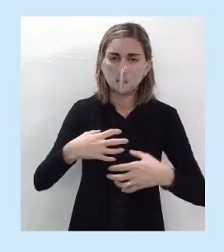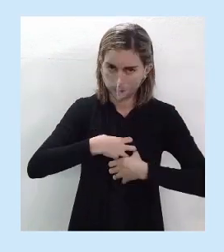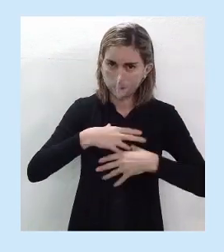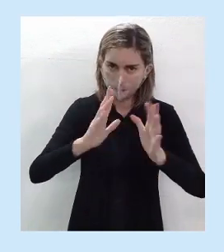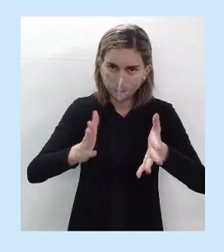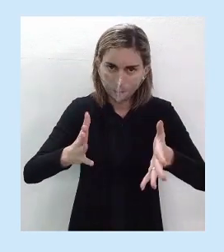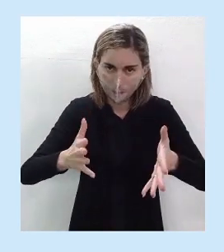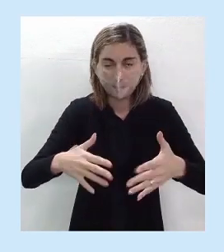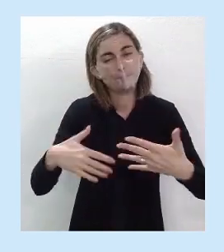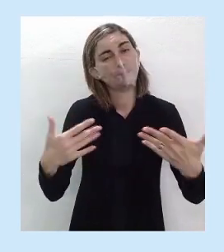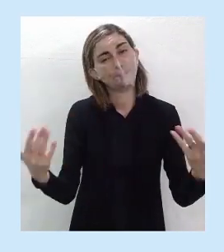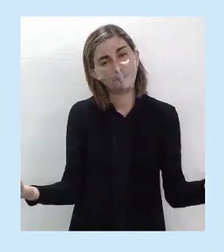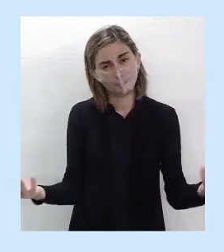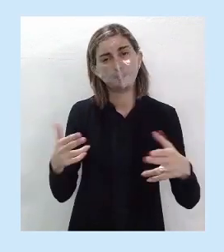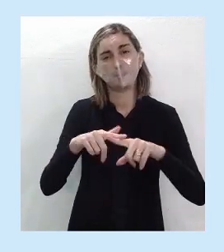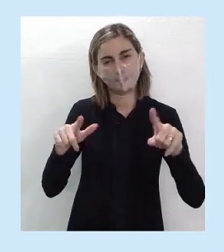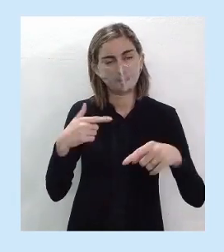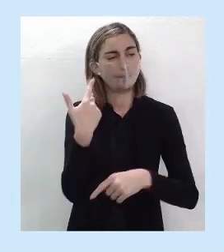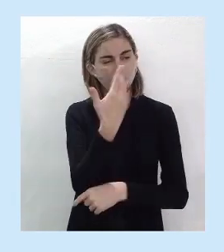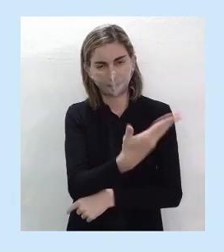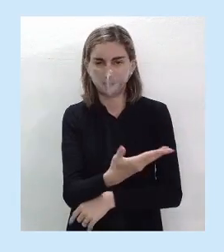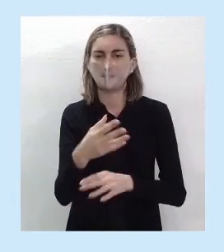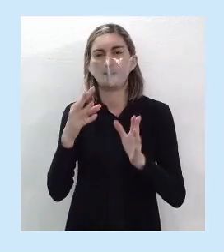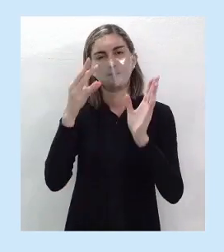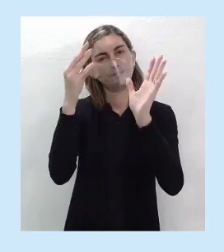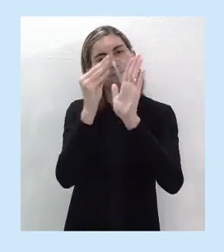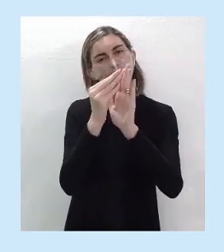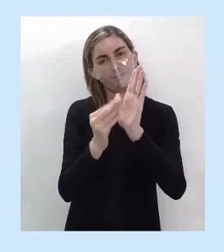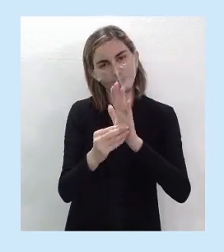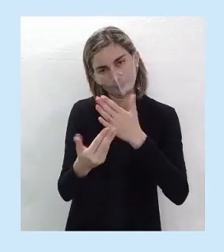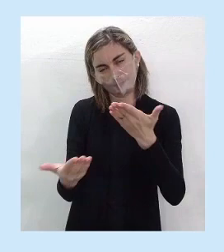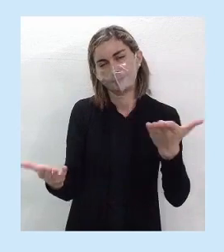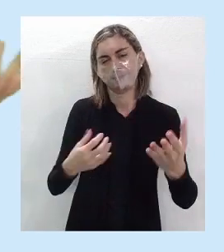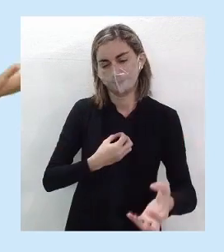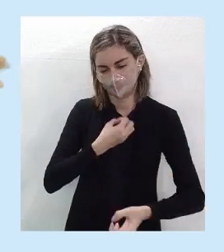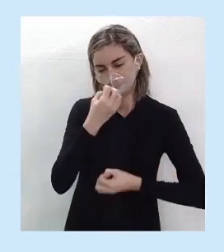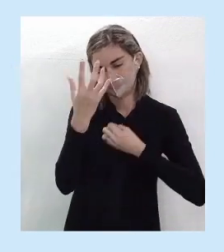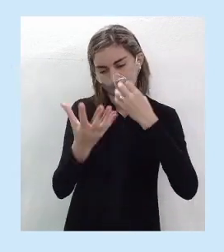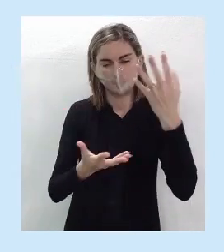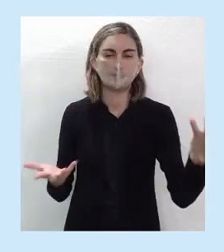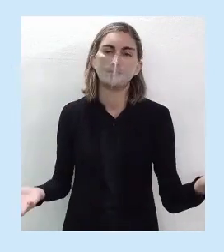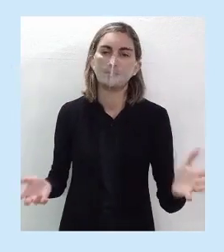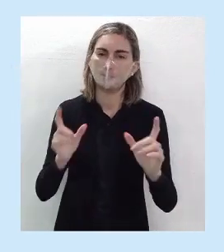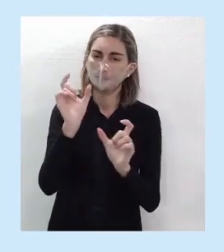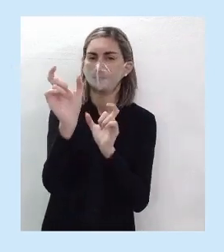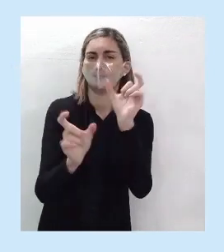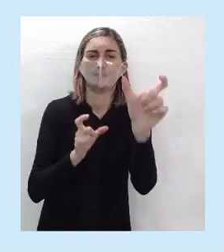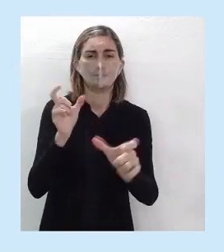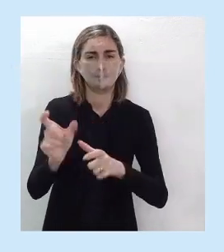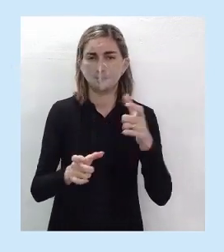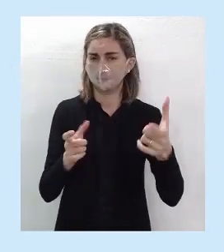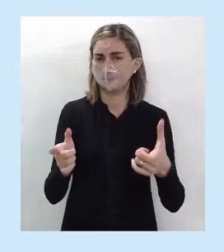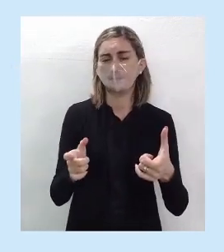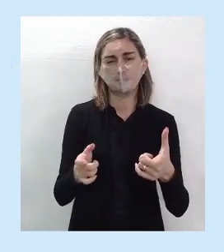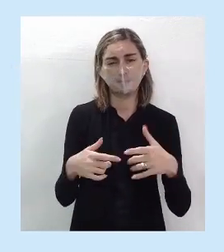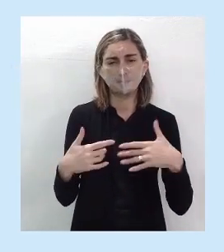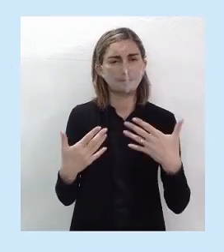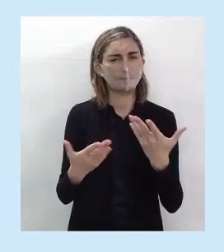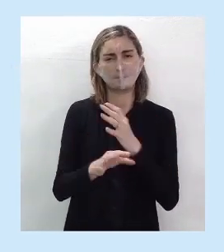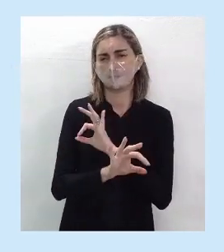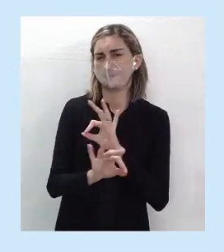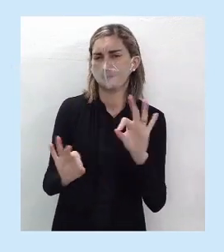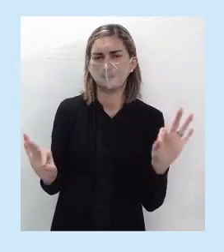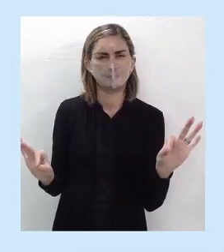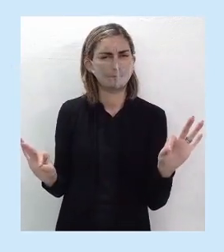algum lugar? Pois é, o David retratou isso daí, inspirado a partir das palavras do Menino Maluquinho. E foi